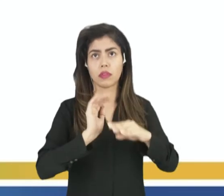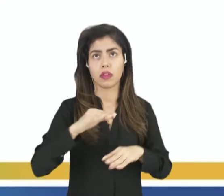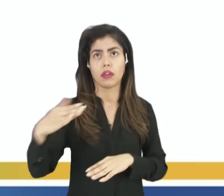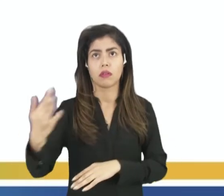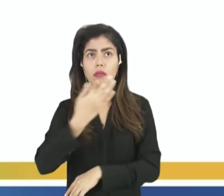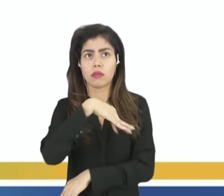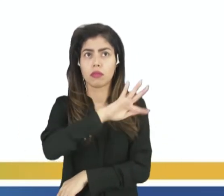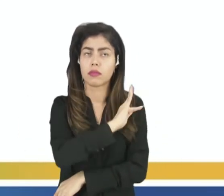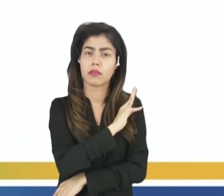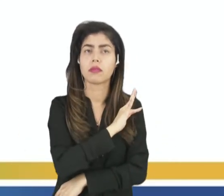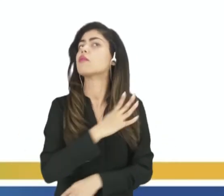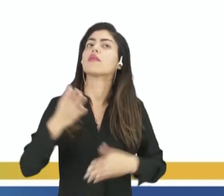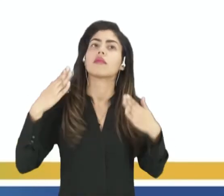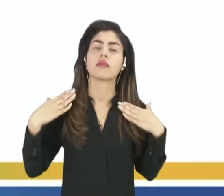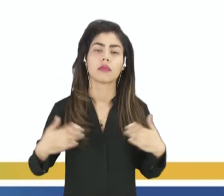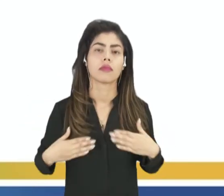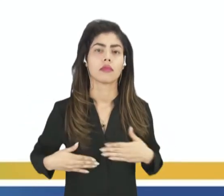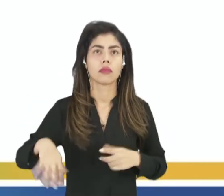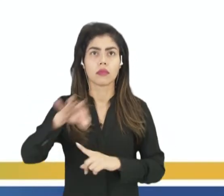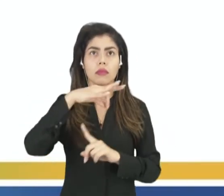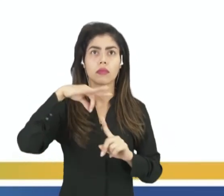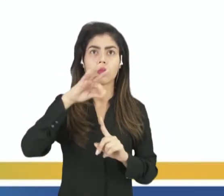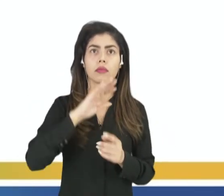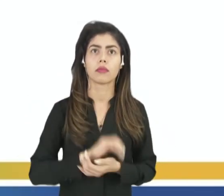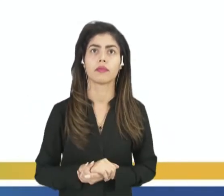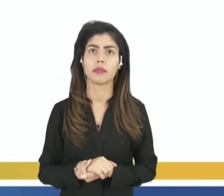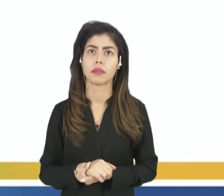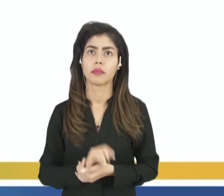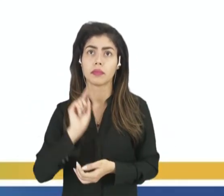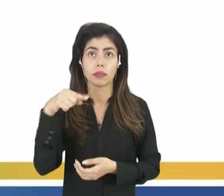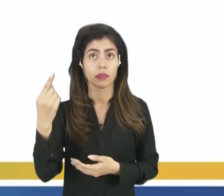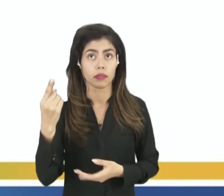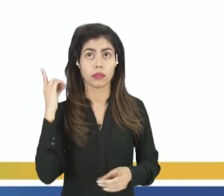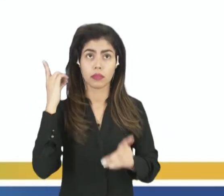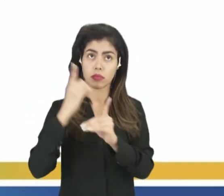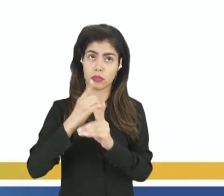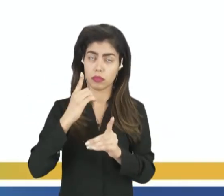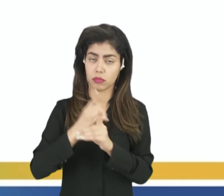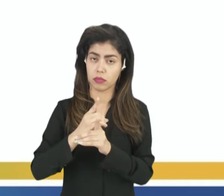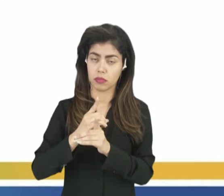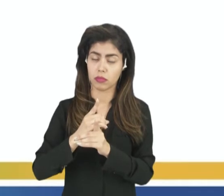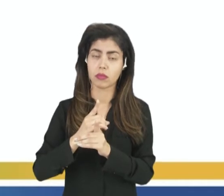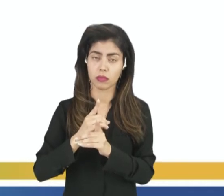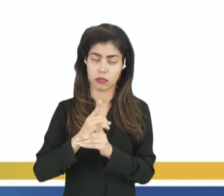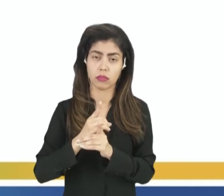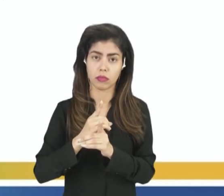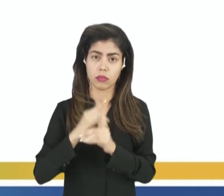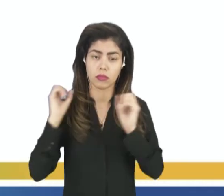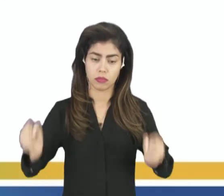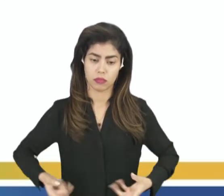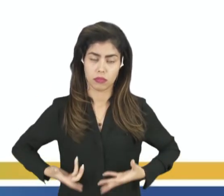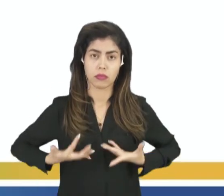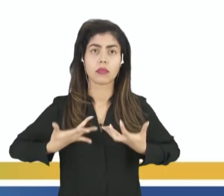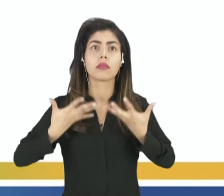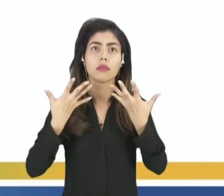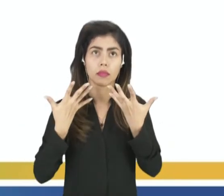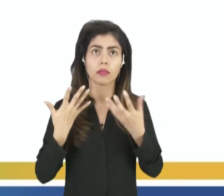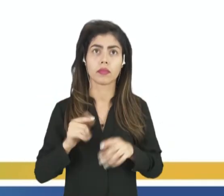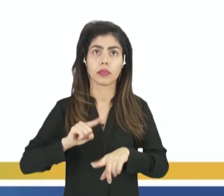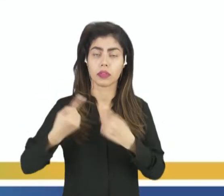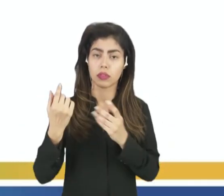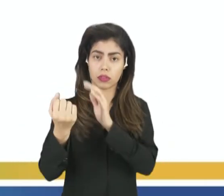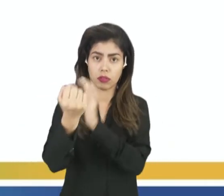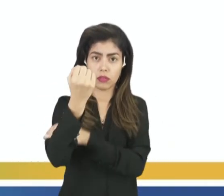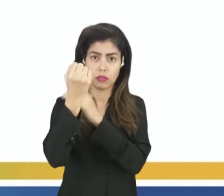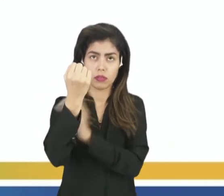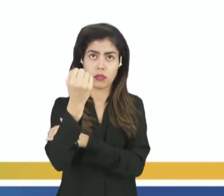iguais quanto às faculdades do corpo e do espírito, que, embora por vezes se encontre um homem manifestamente mais forte